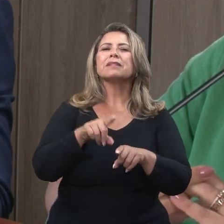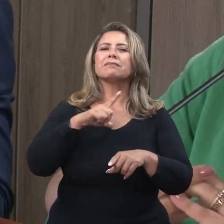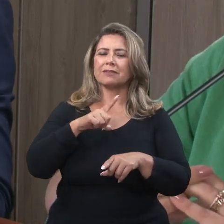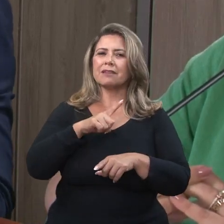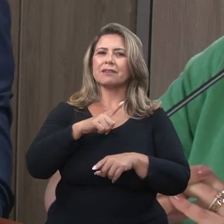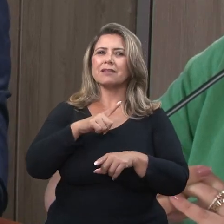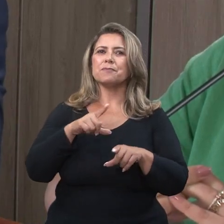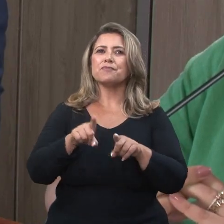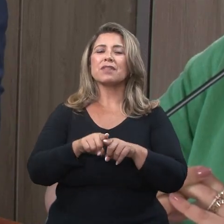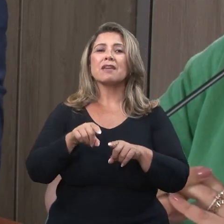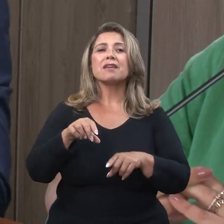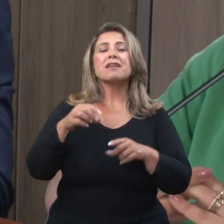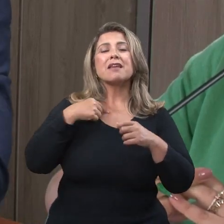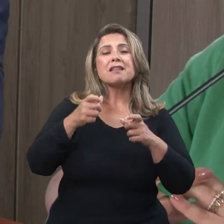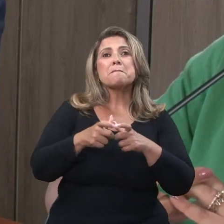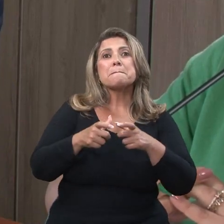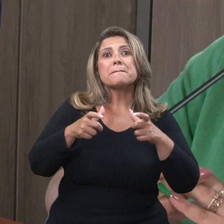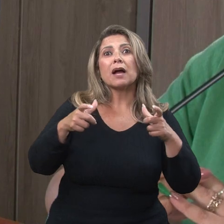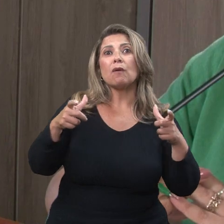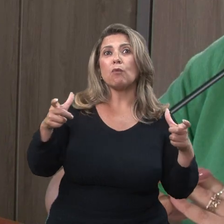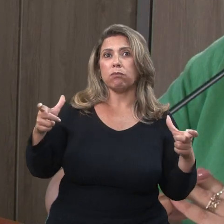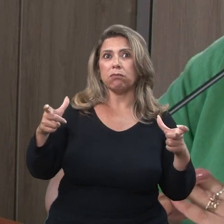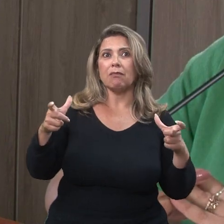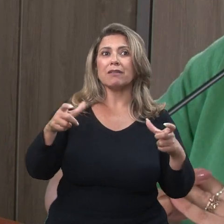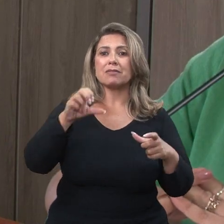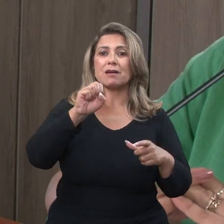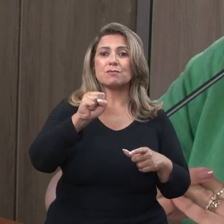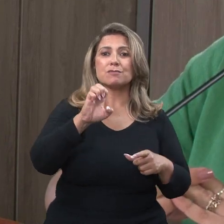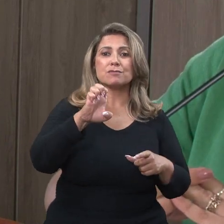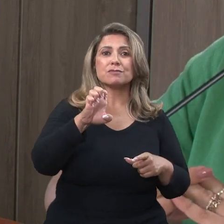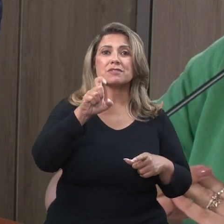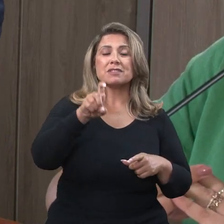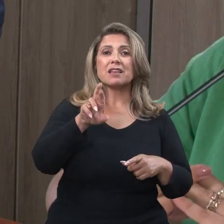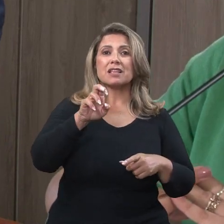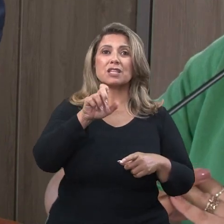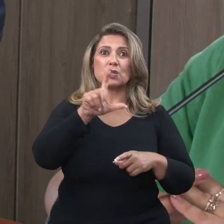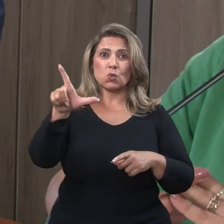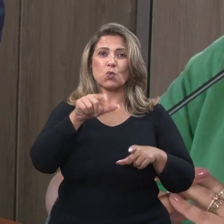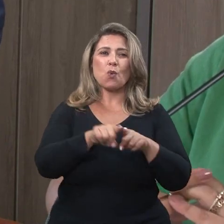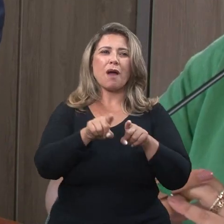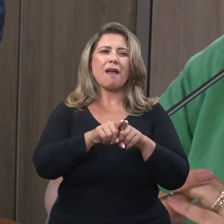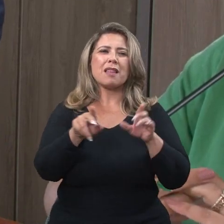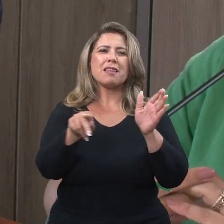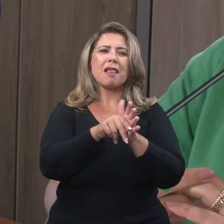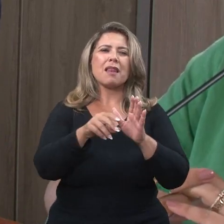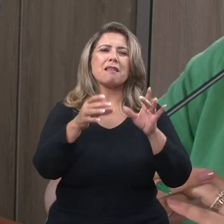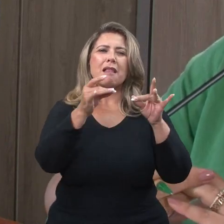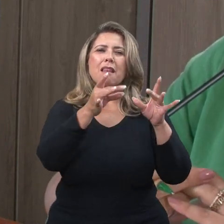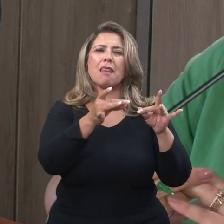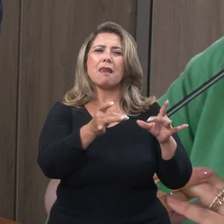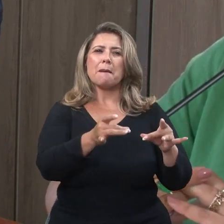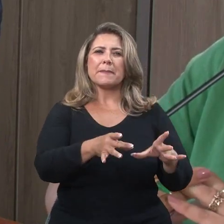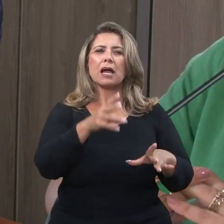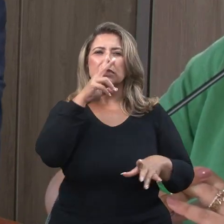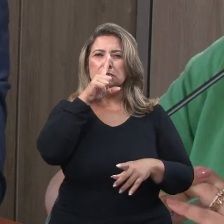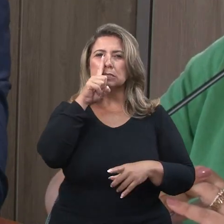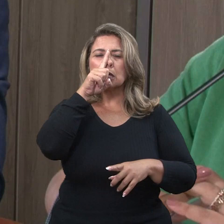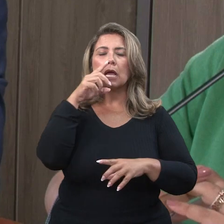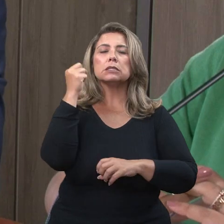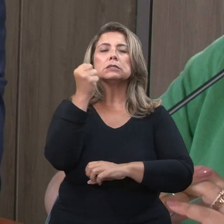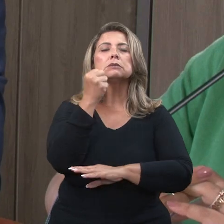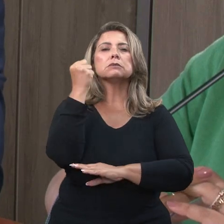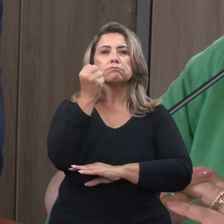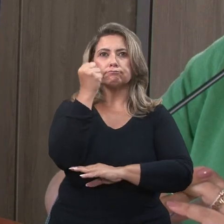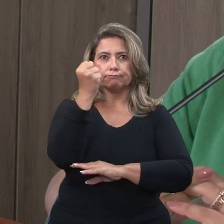assédio moral ele é mais amplo, só que o assédio sexual é uma espécie específica e traz consequências mais severas, consequências mais graves.